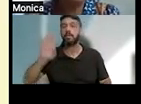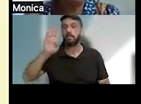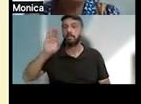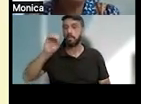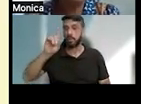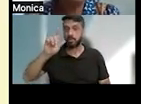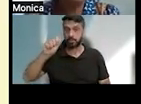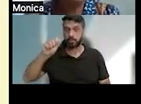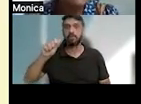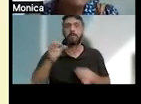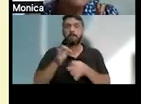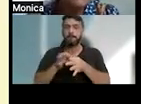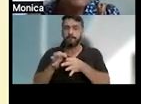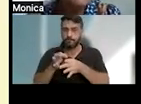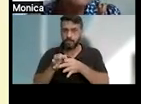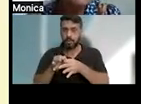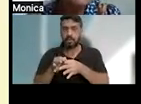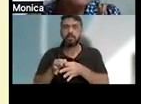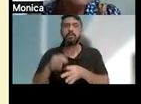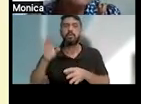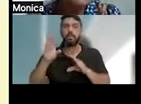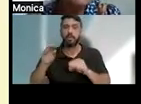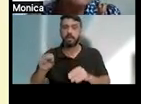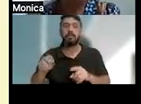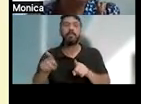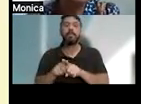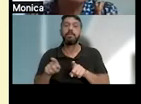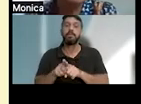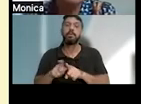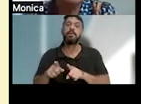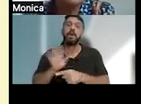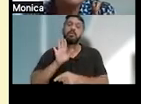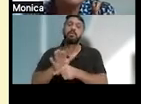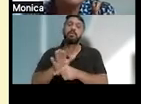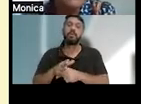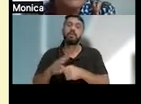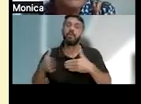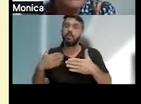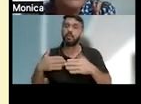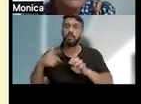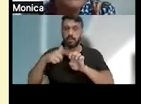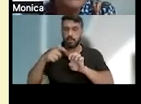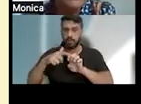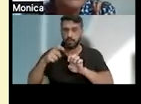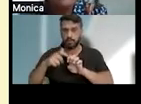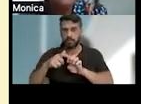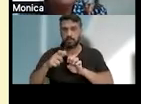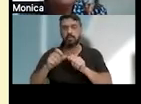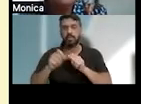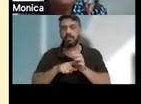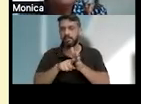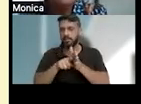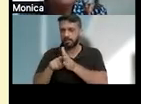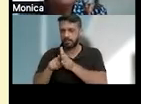trabalho experimental. E também alguém que nos ajude na parte de empreendedorismo, para fazer pesquisa de